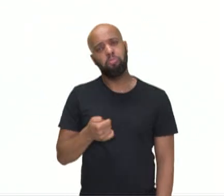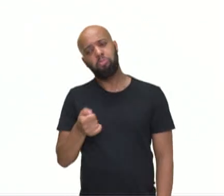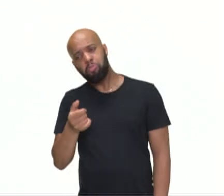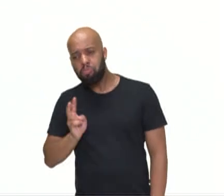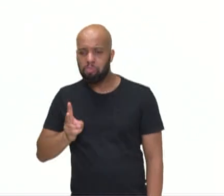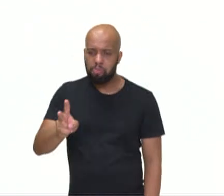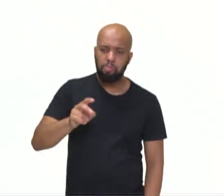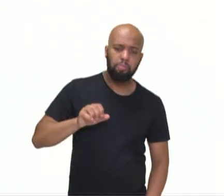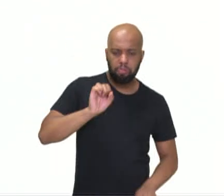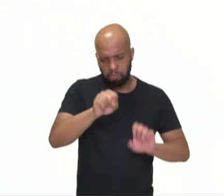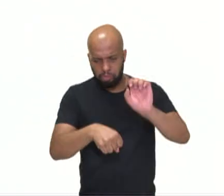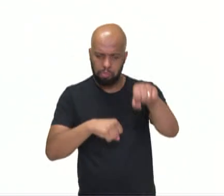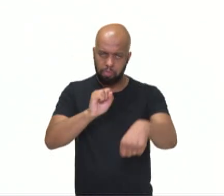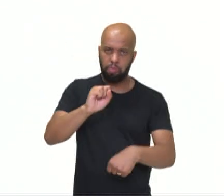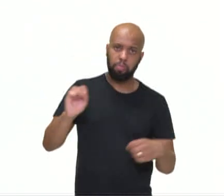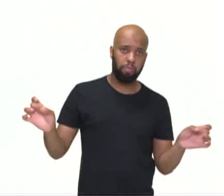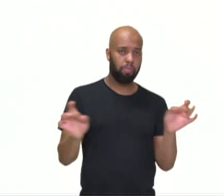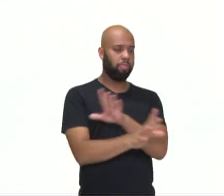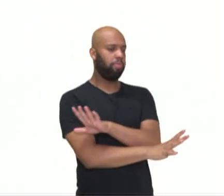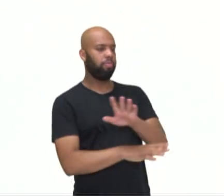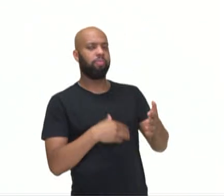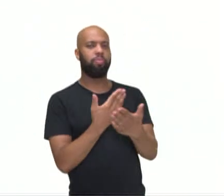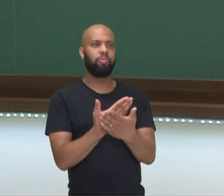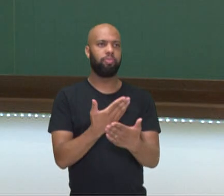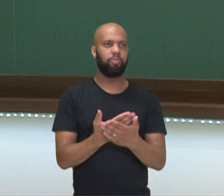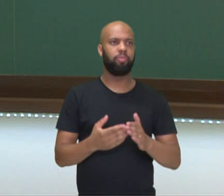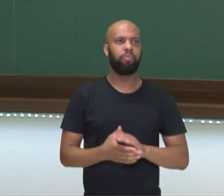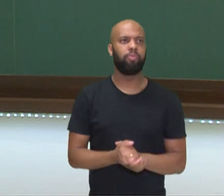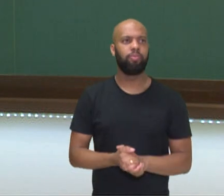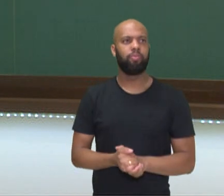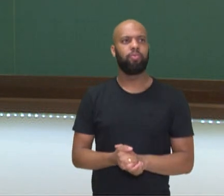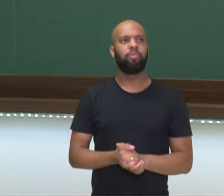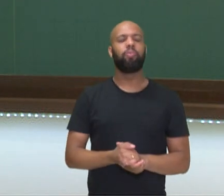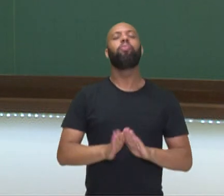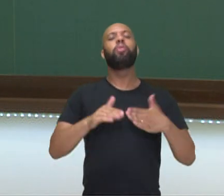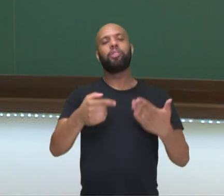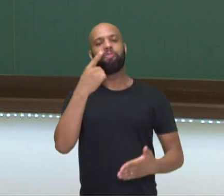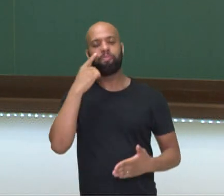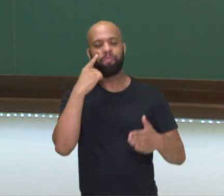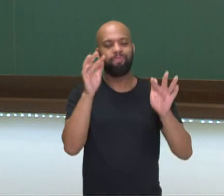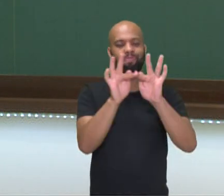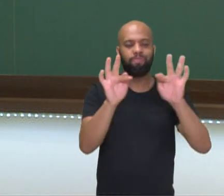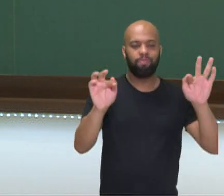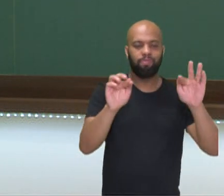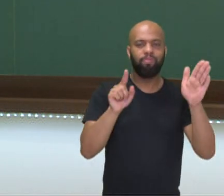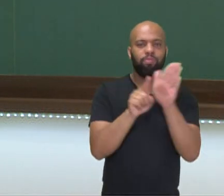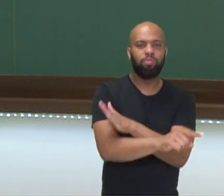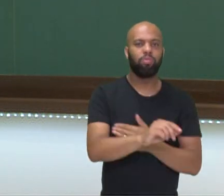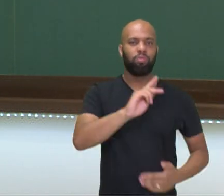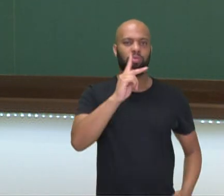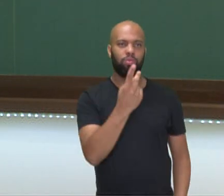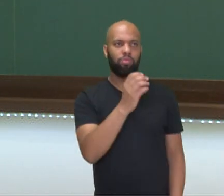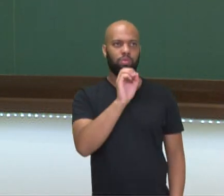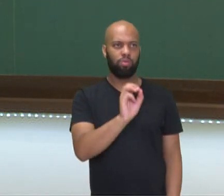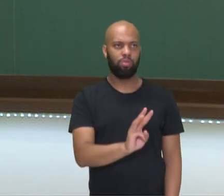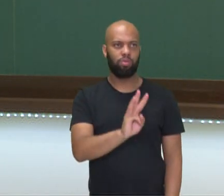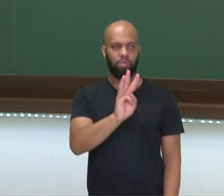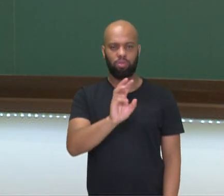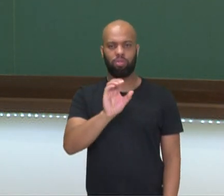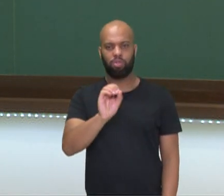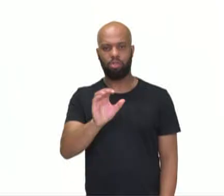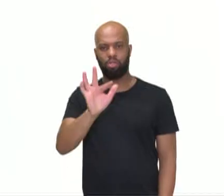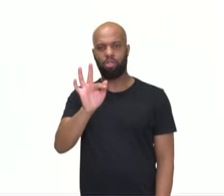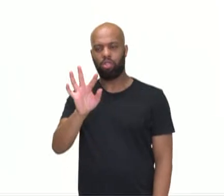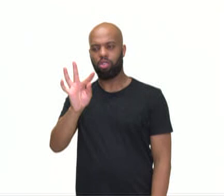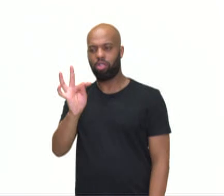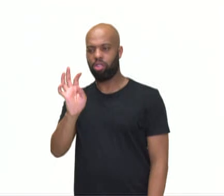Ou, how often does she go out? Com que frequência ela sai? She always goes out